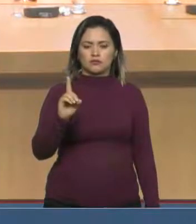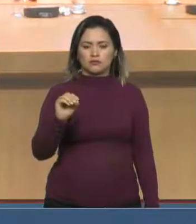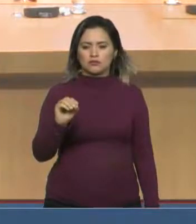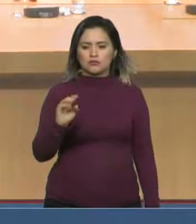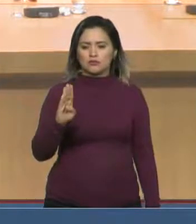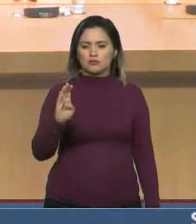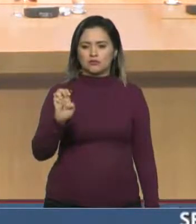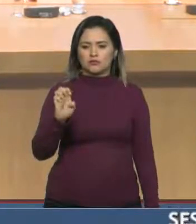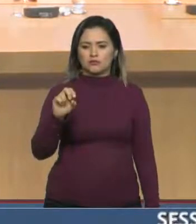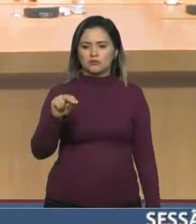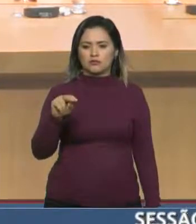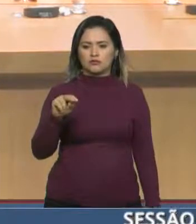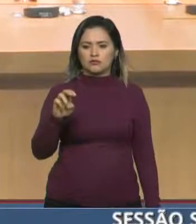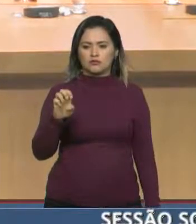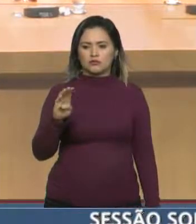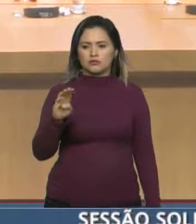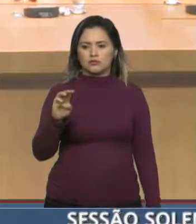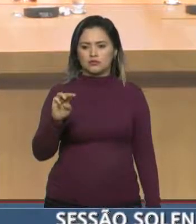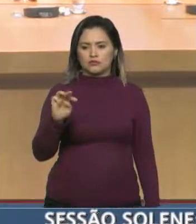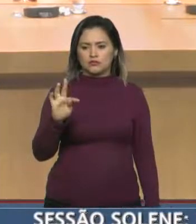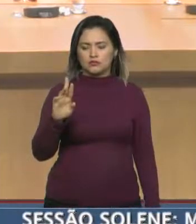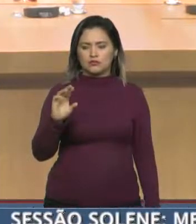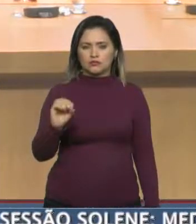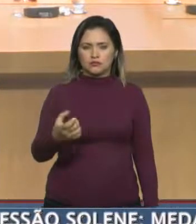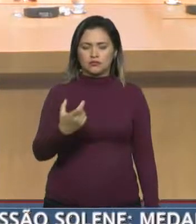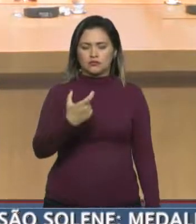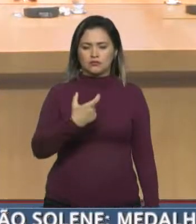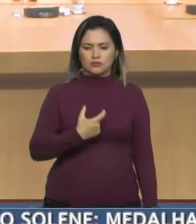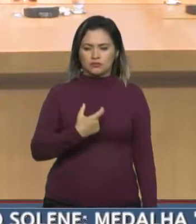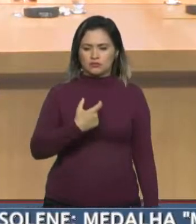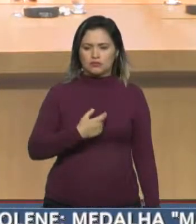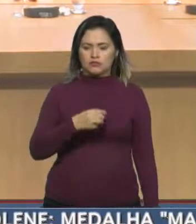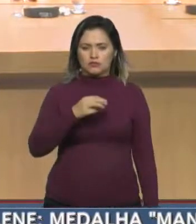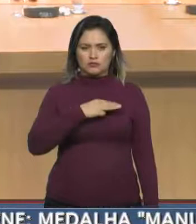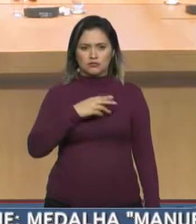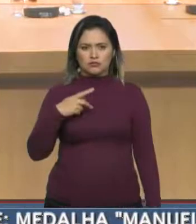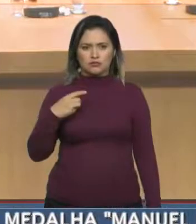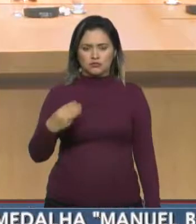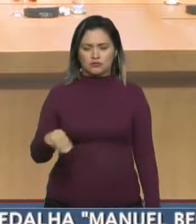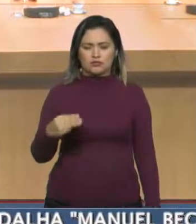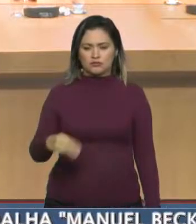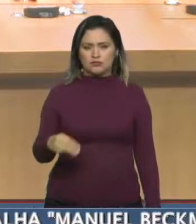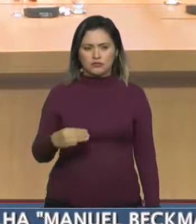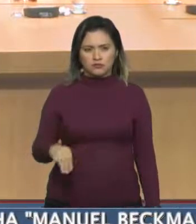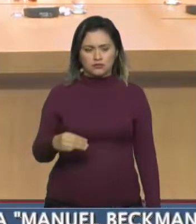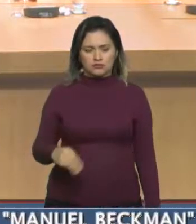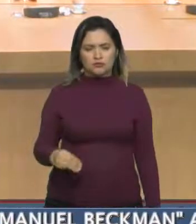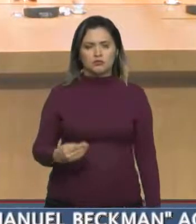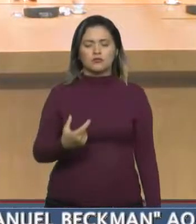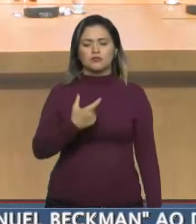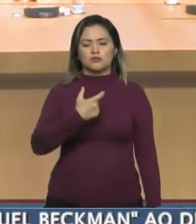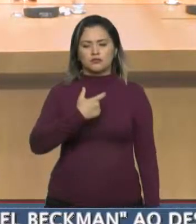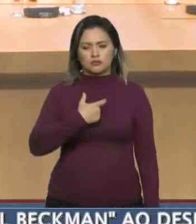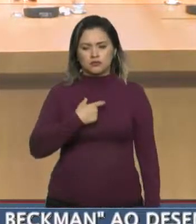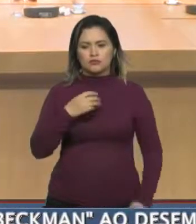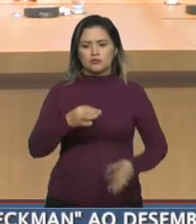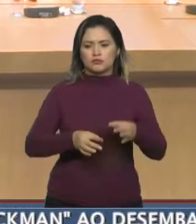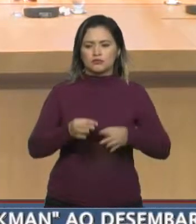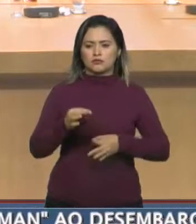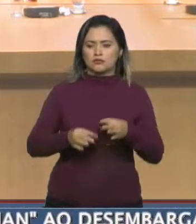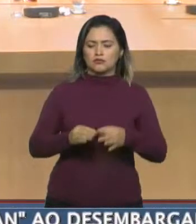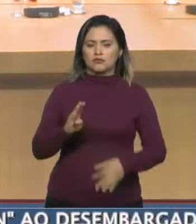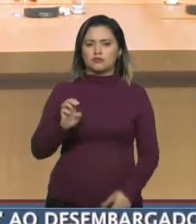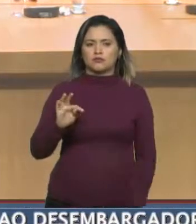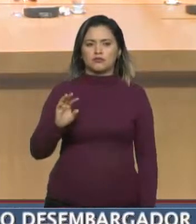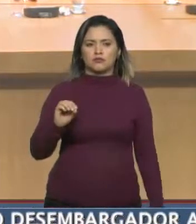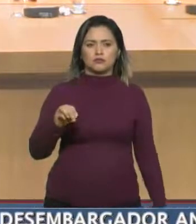Polícia do Brasil. Medalha do Mérito do Ministério Público do Maranhão, Celso Magalhães. Medalha do Mérito Judiciário Bento Moreira Lima,